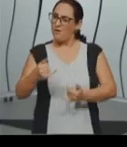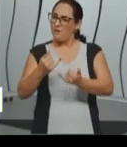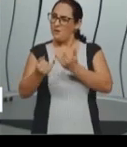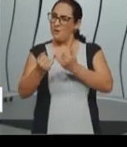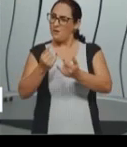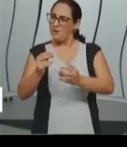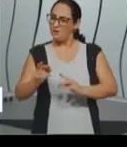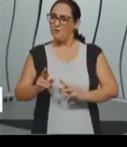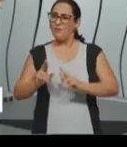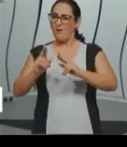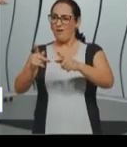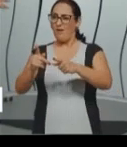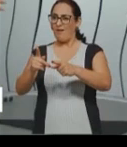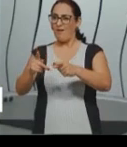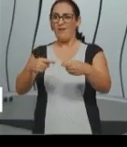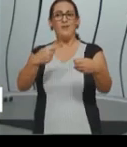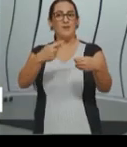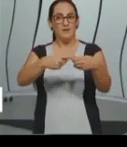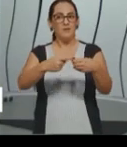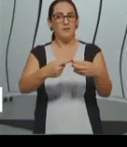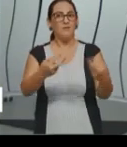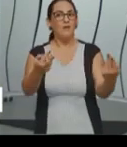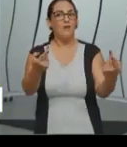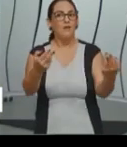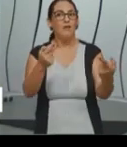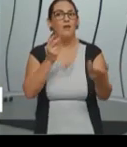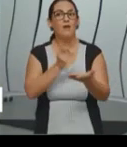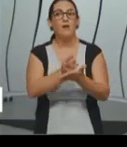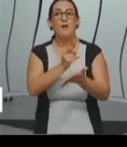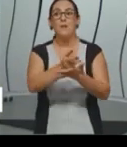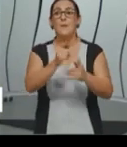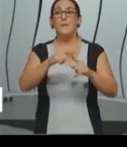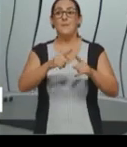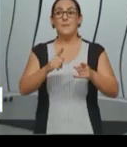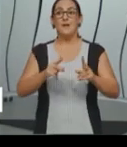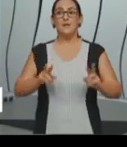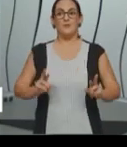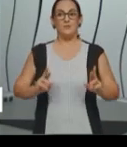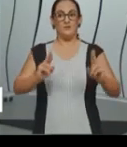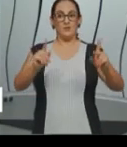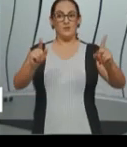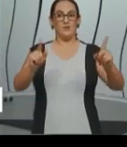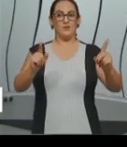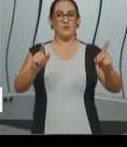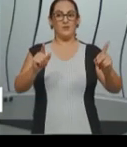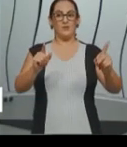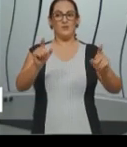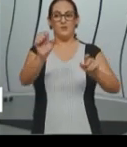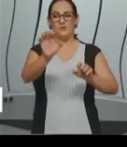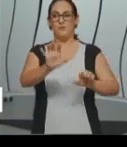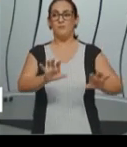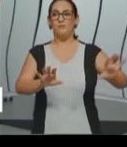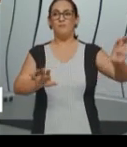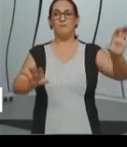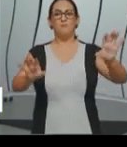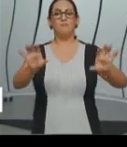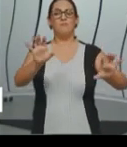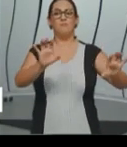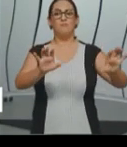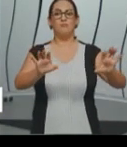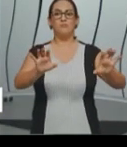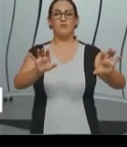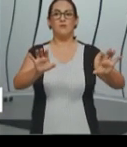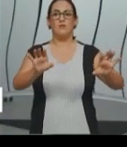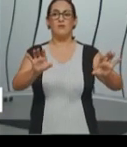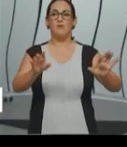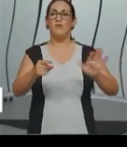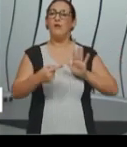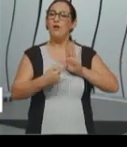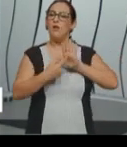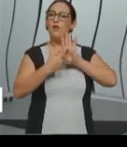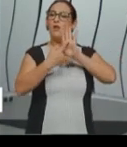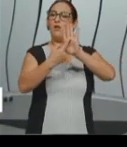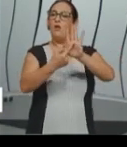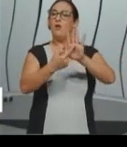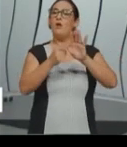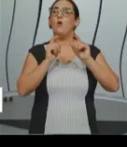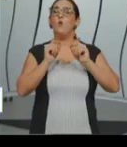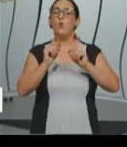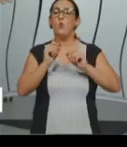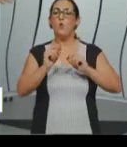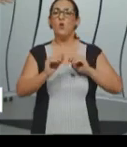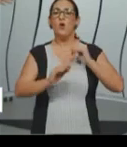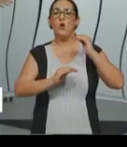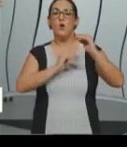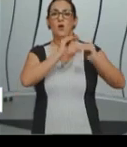é um retrato muito marcante da nossa sociedade atual, né? Isso é um retrato também da nossa